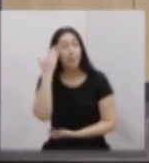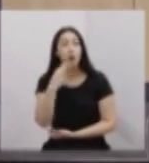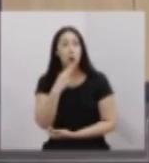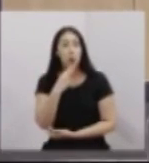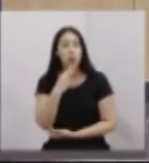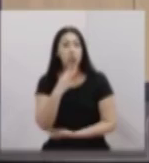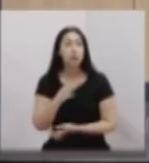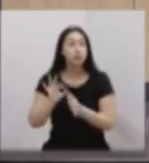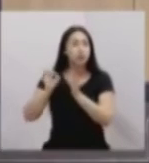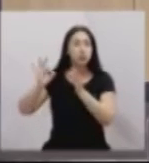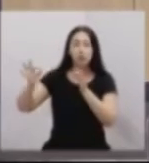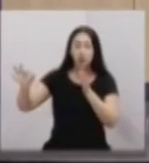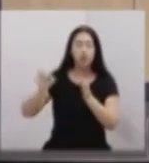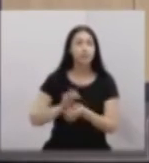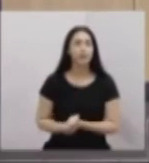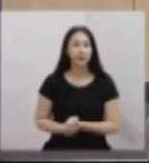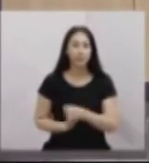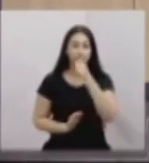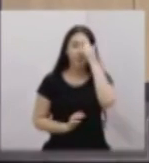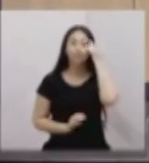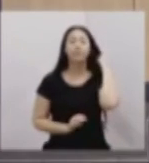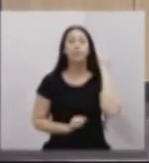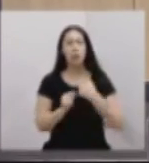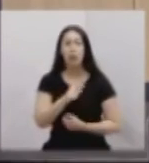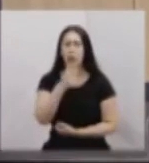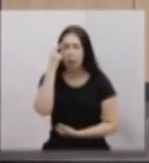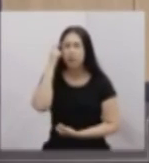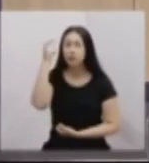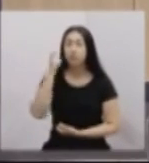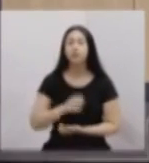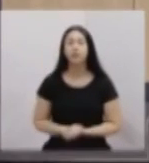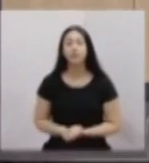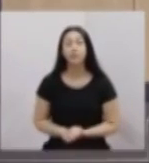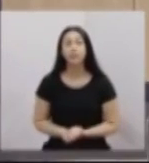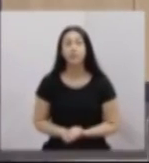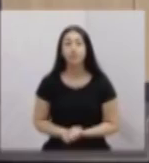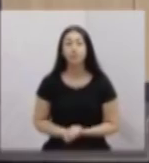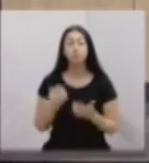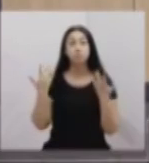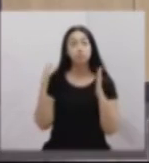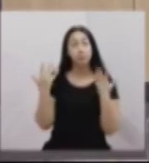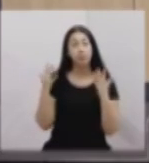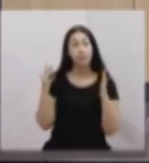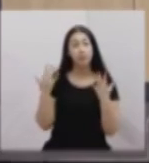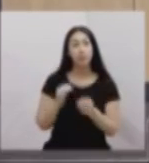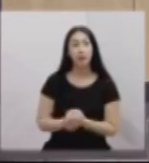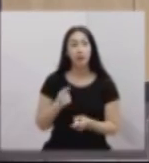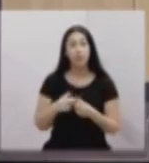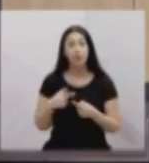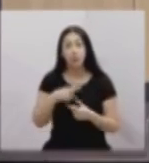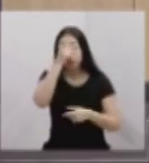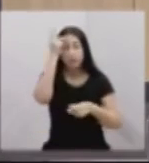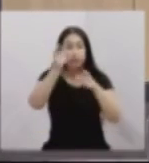sapato. O bichinho não late, ué. O bichinho já está cheirando a porta já. E parabéns, vereadora, porque essas pessoas